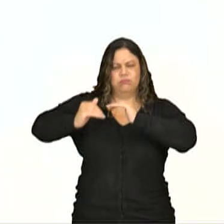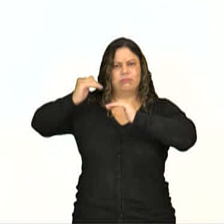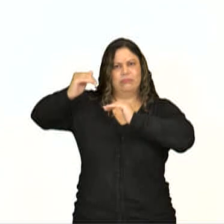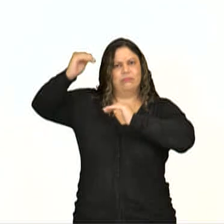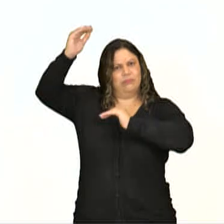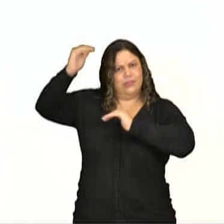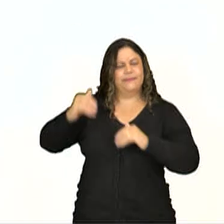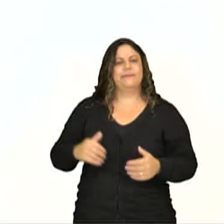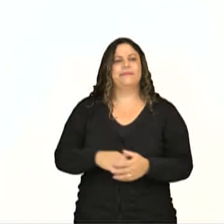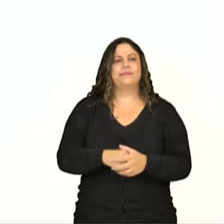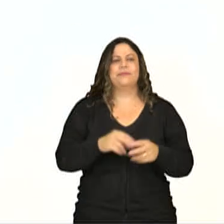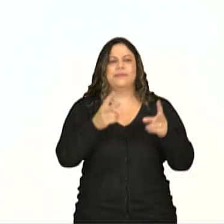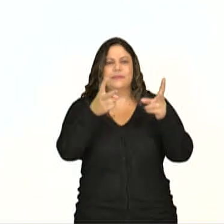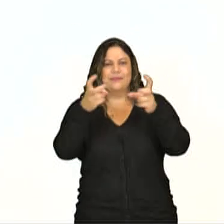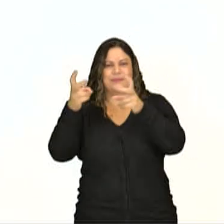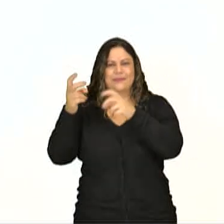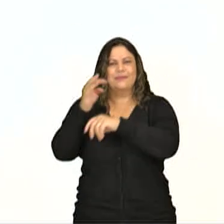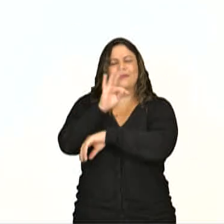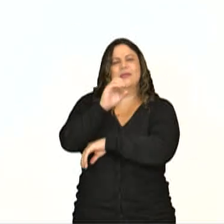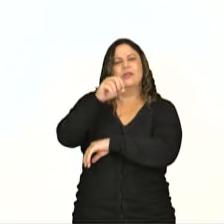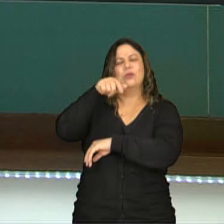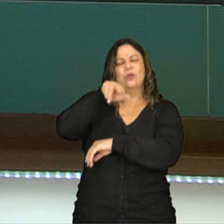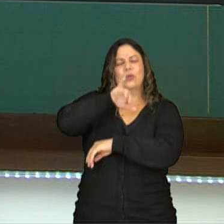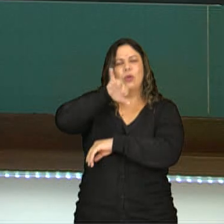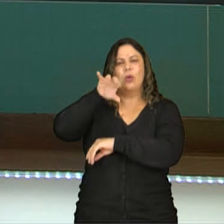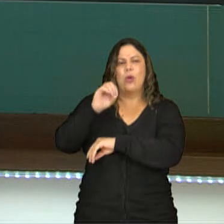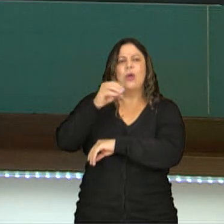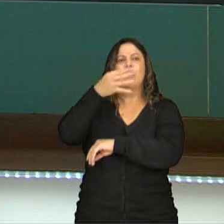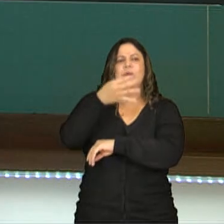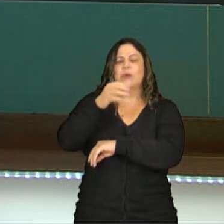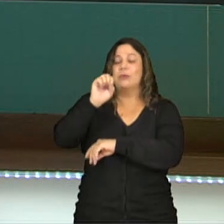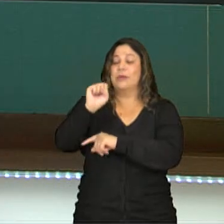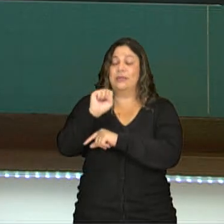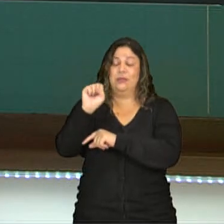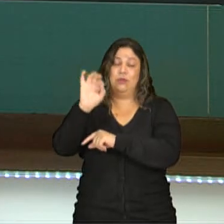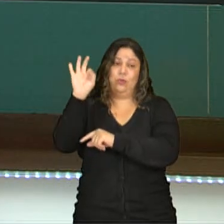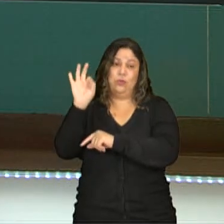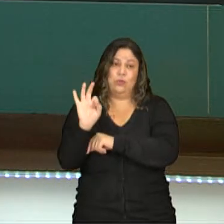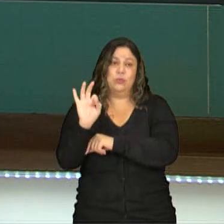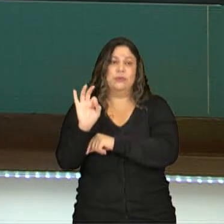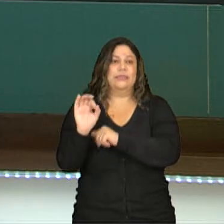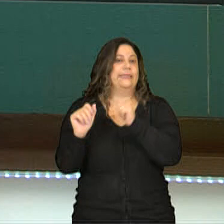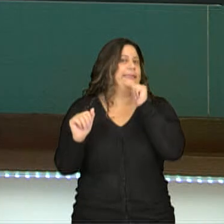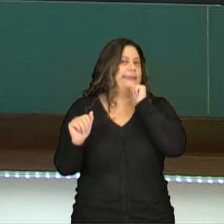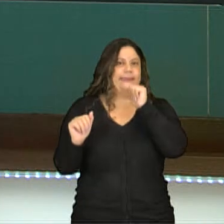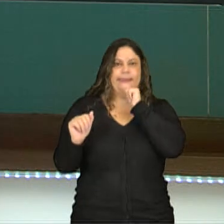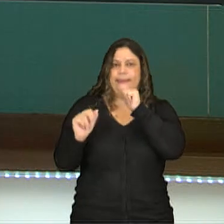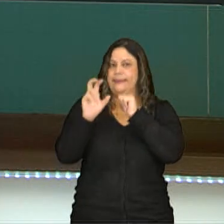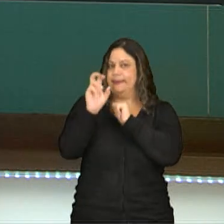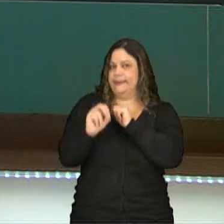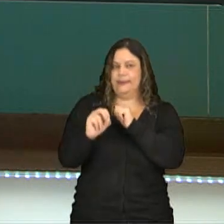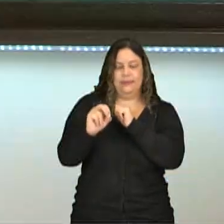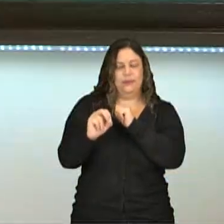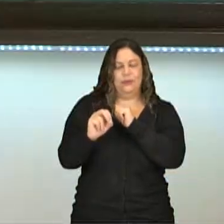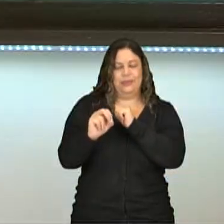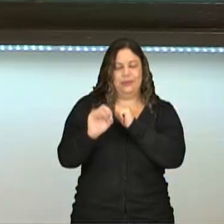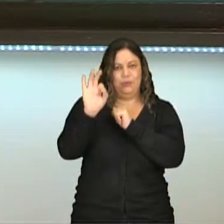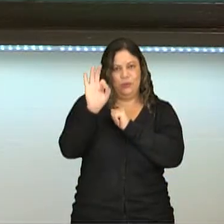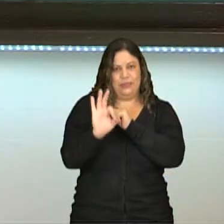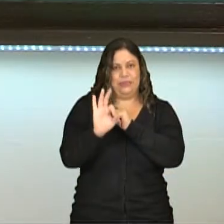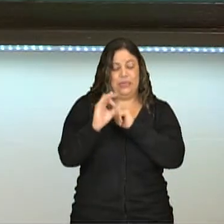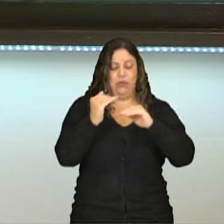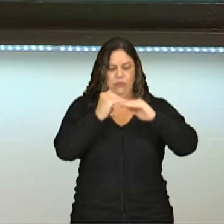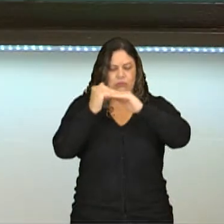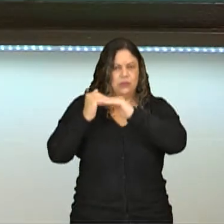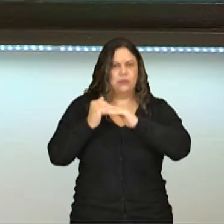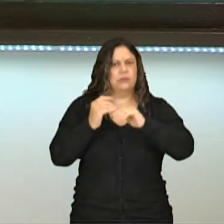A previsão para Tóquio é 48%, ainda não é 50%. E a meta é essa igualdade de gênero, é que as